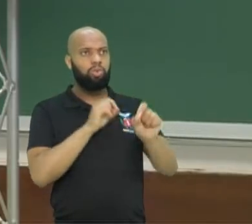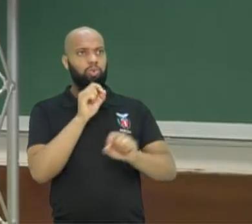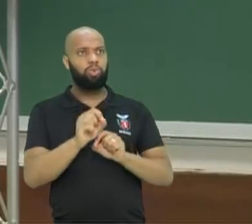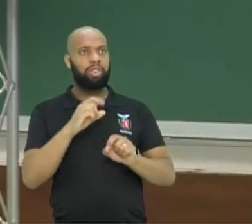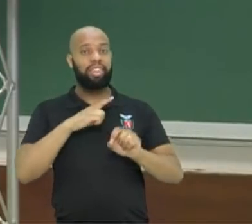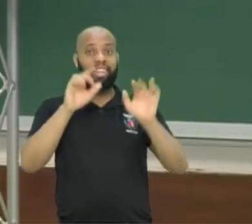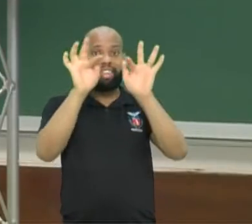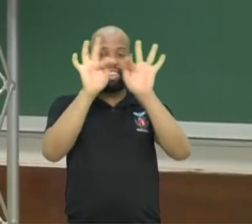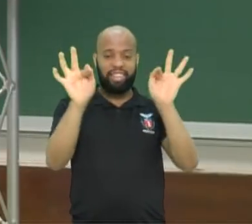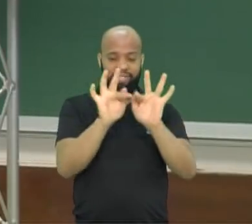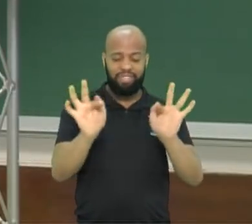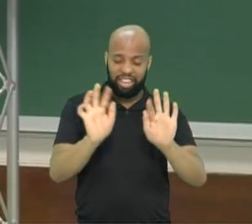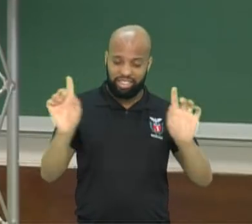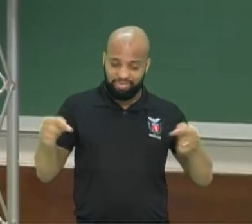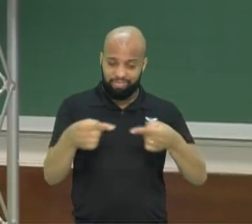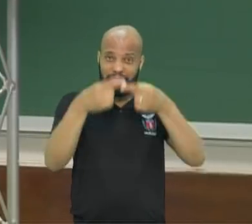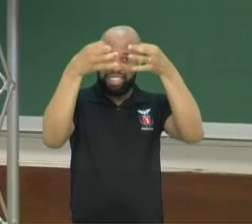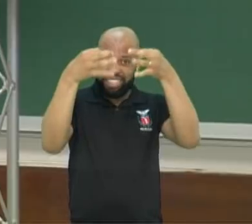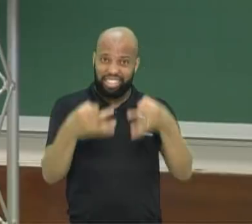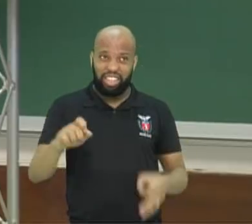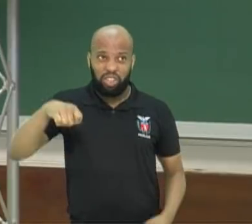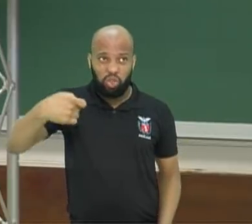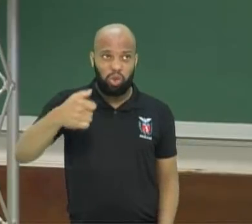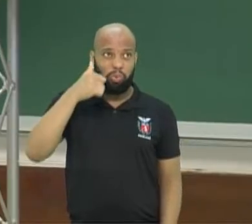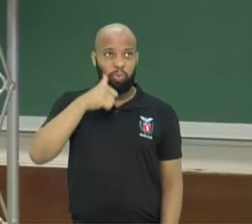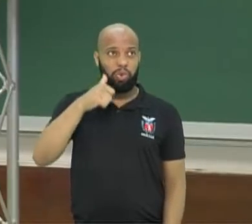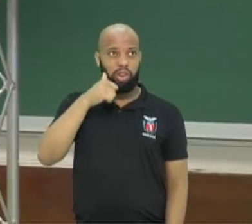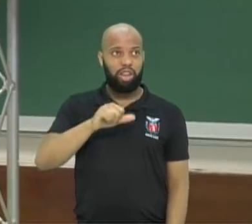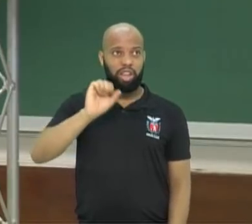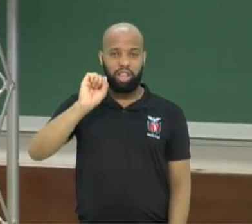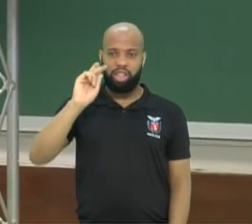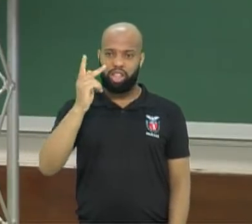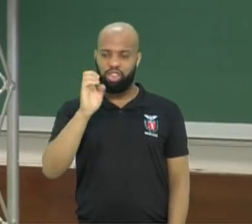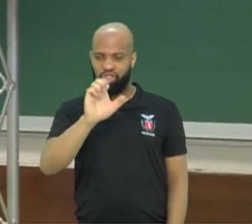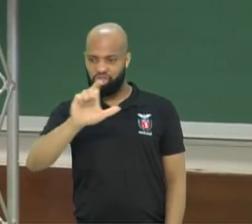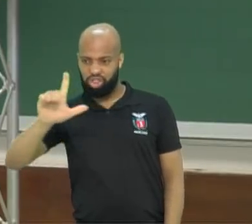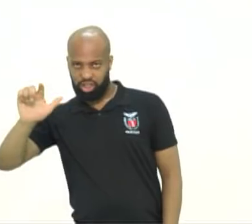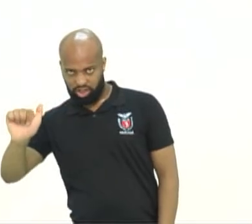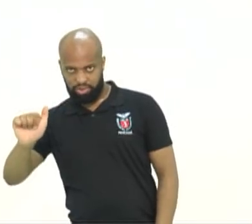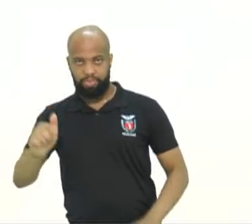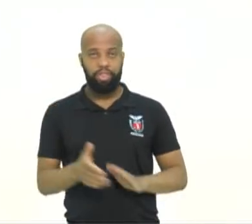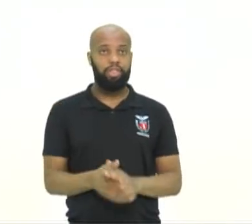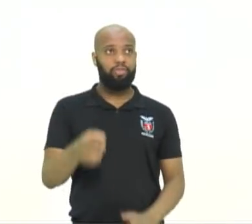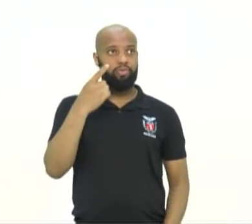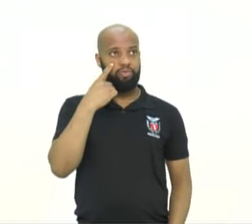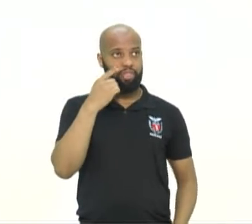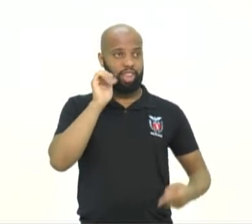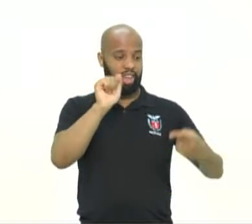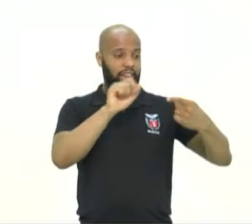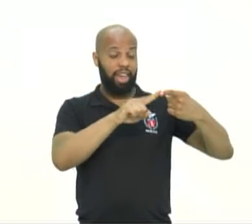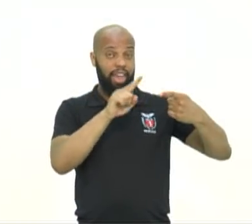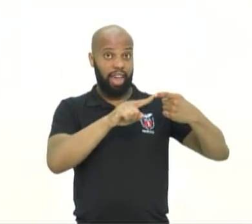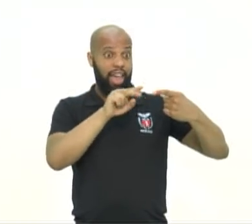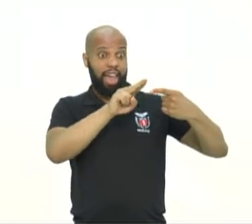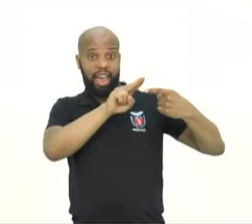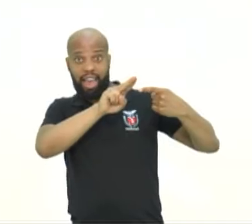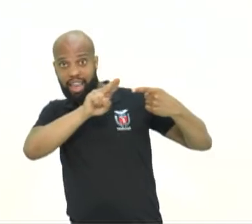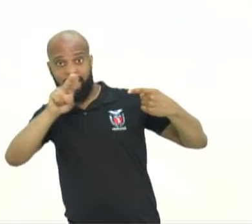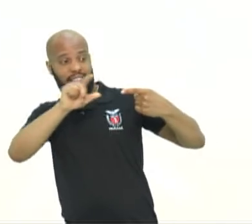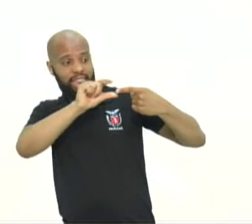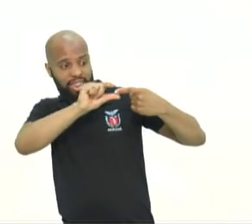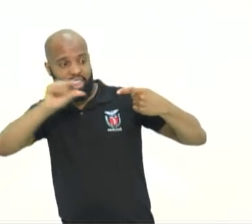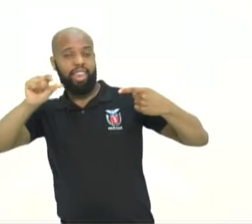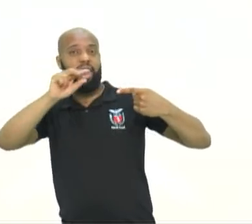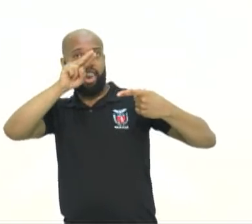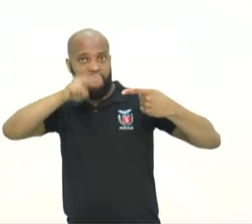as frases corretas sobre a Sheila. Presta atenção. Então vamos lá. Letra A. She lost